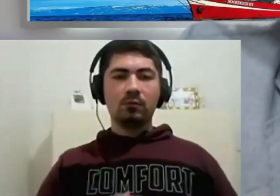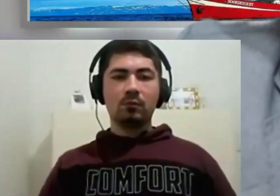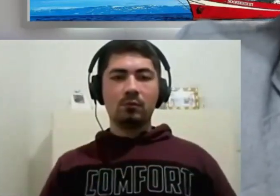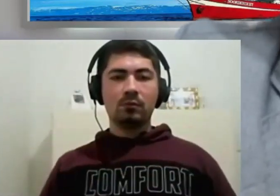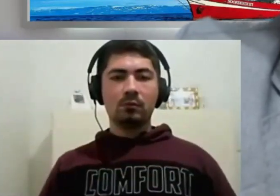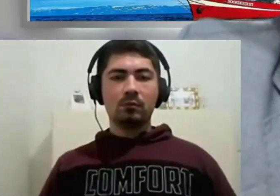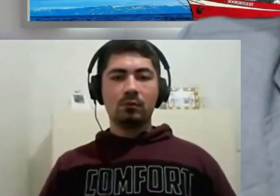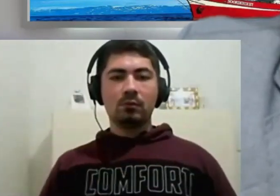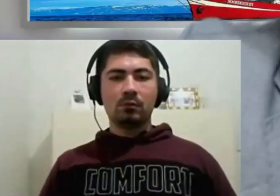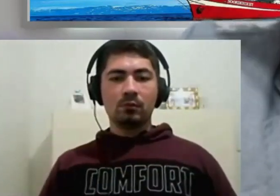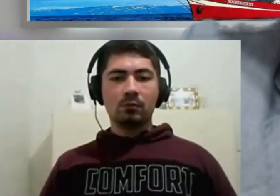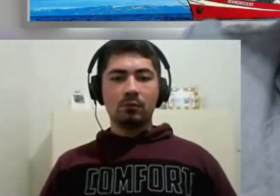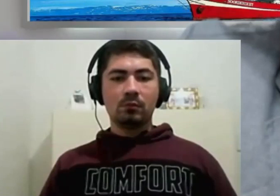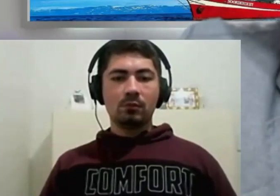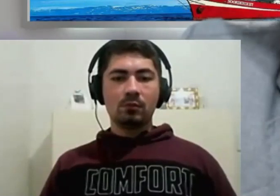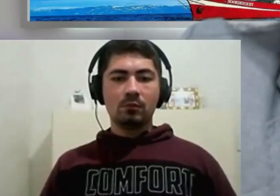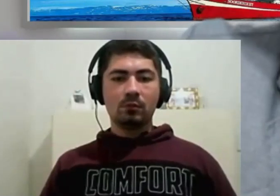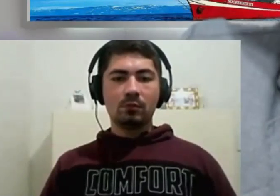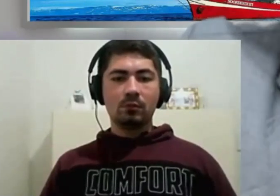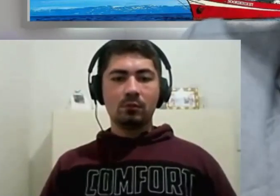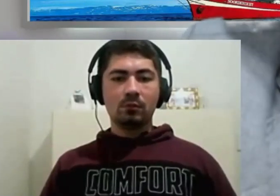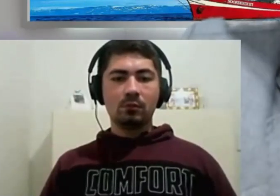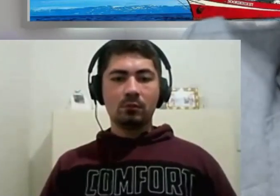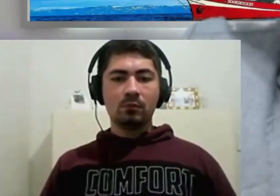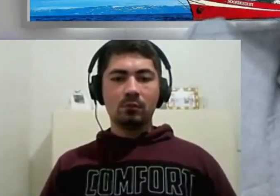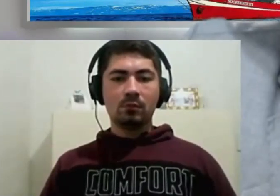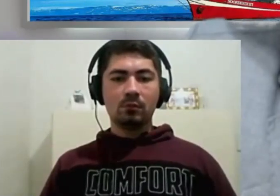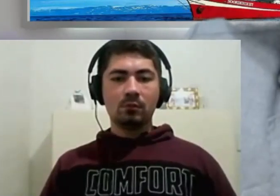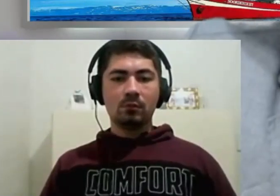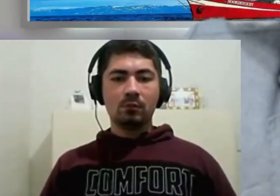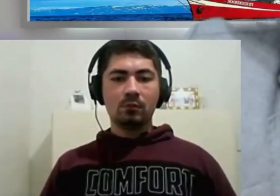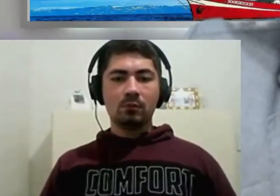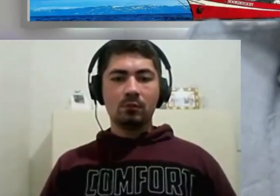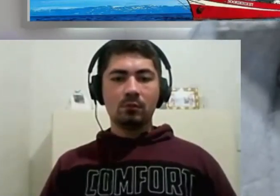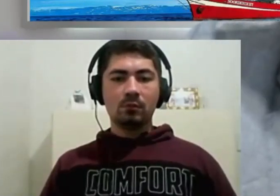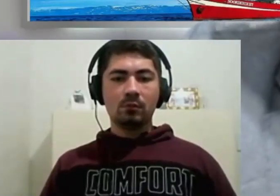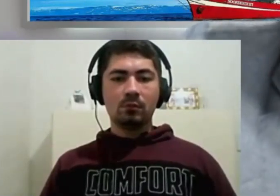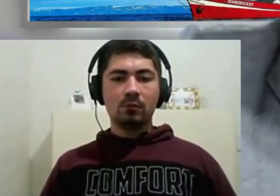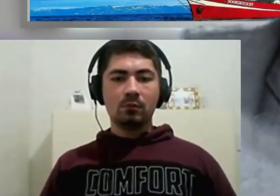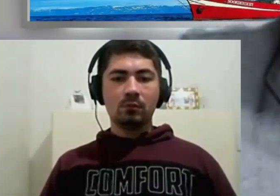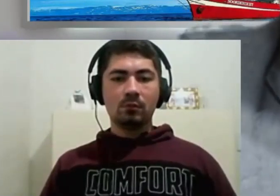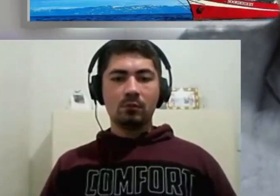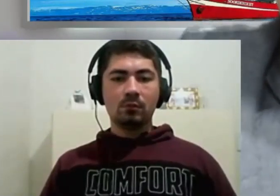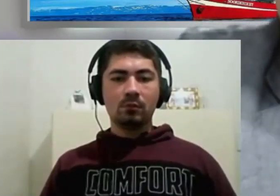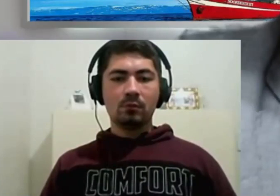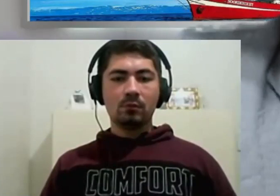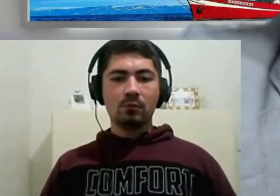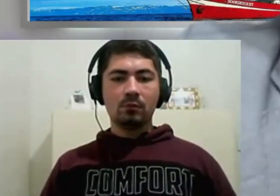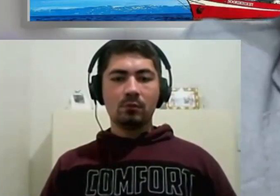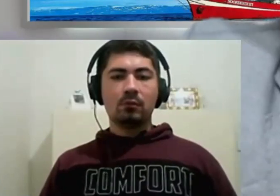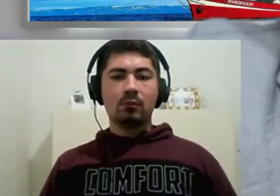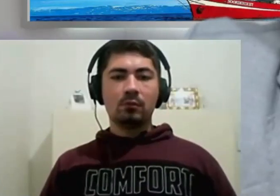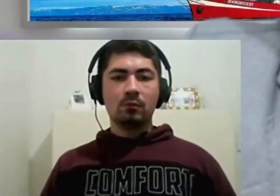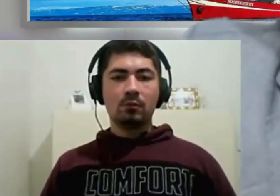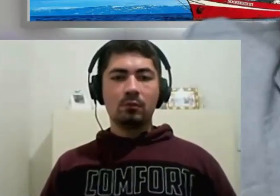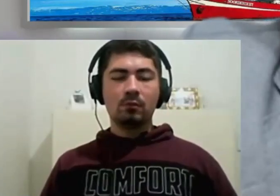nós ainda vamos fazer o sorteio de 50 vouchers. Bom, e agora... Nós teremos, neste